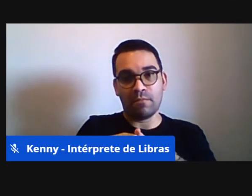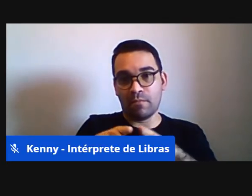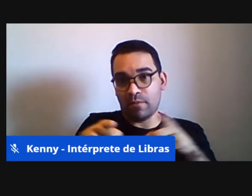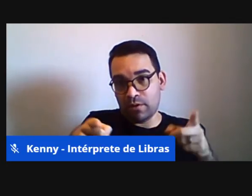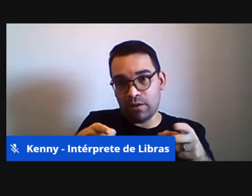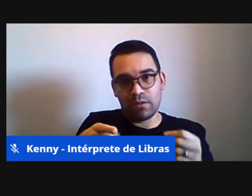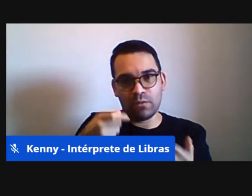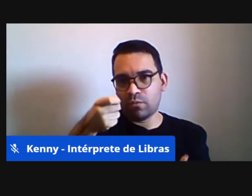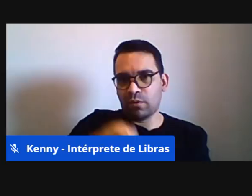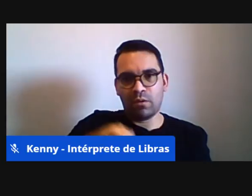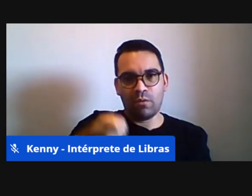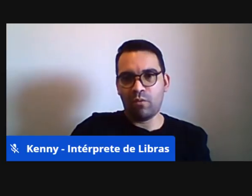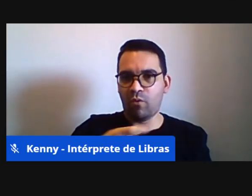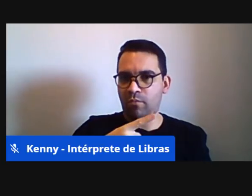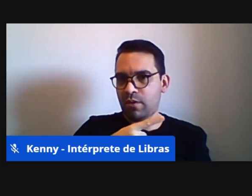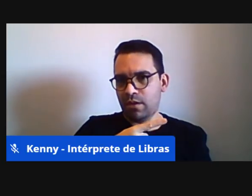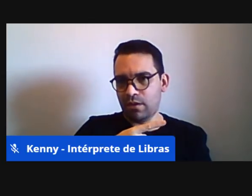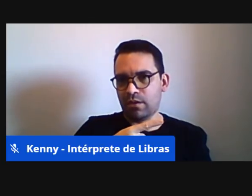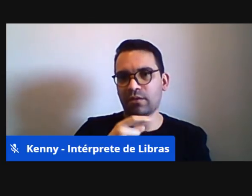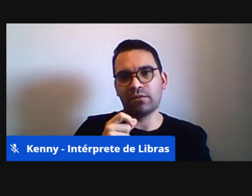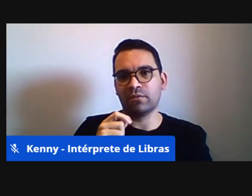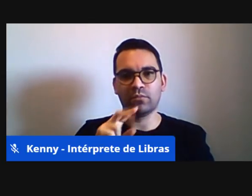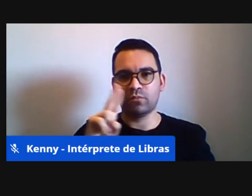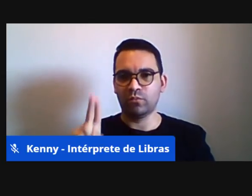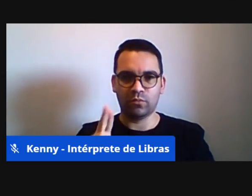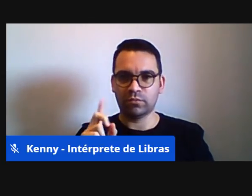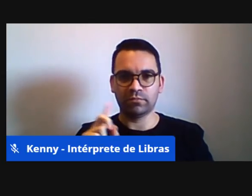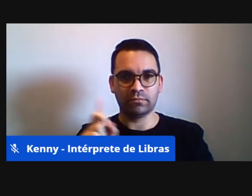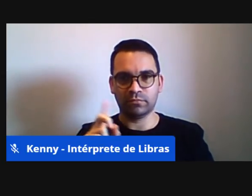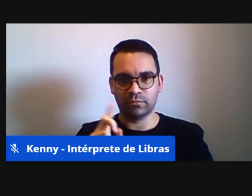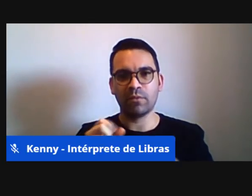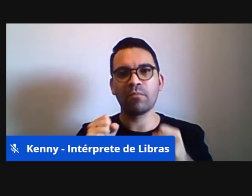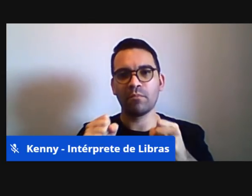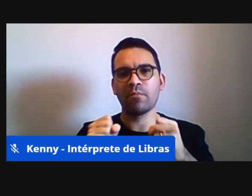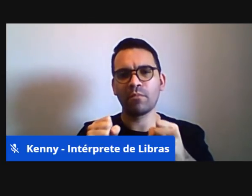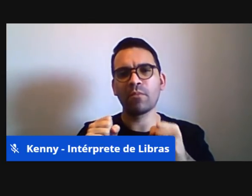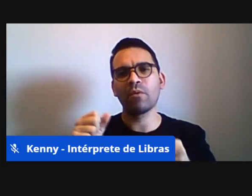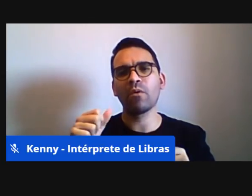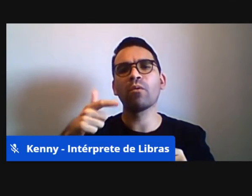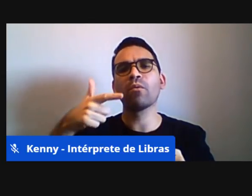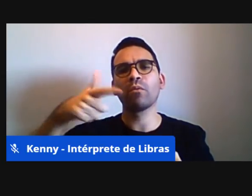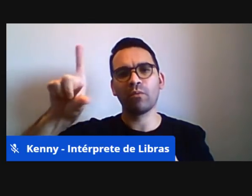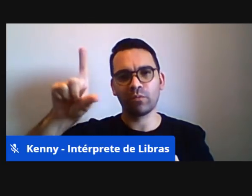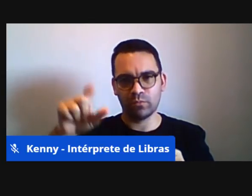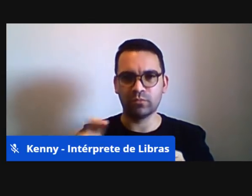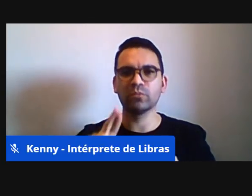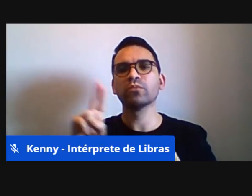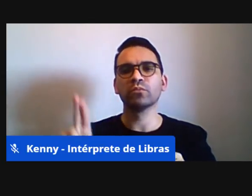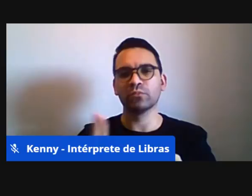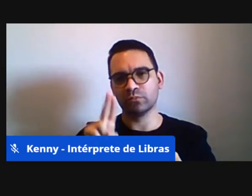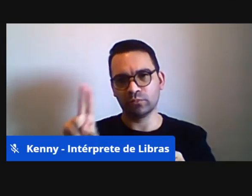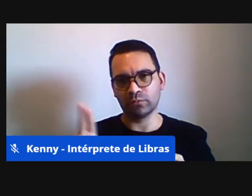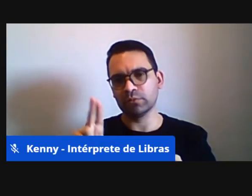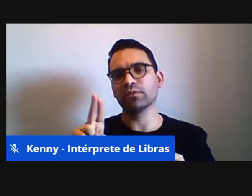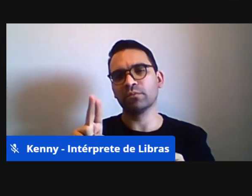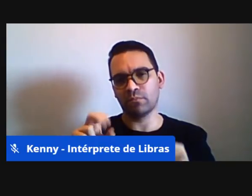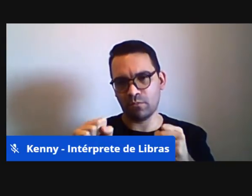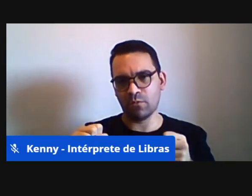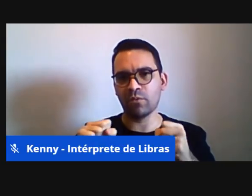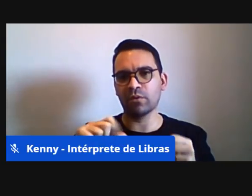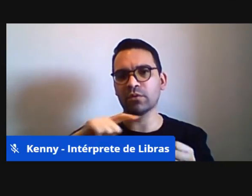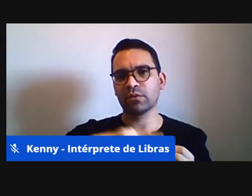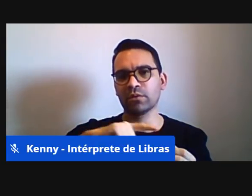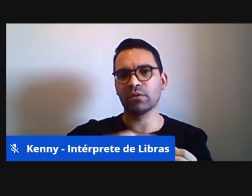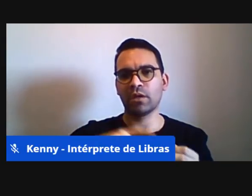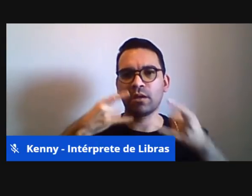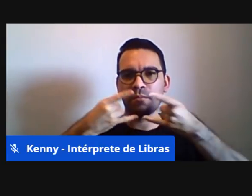se sentir seguro, se sentir mais seguro usando esse tipo de máscara, ela não é proibida no ambiente escolar. Tá? Pode ser, sim, utilizada,